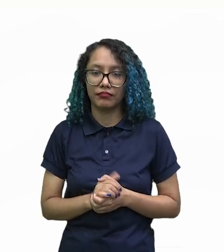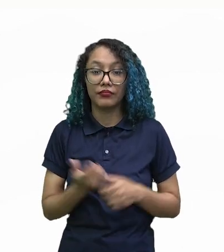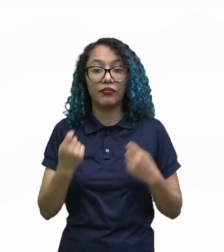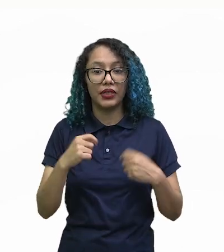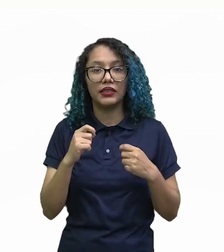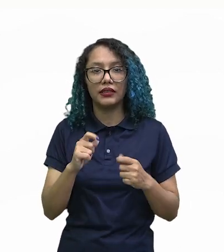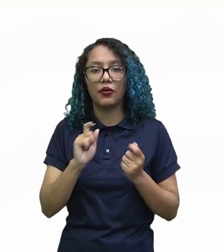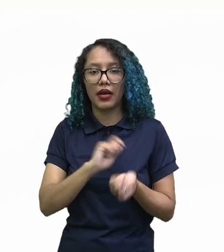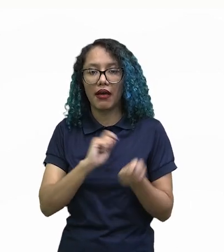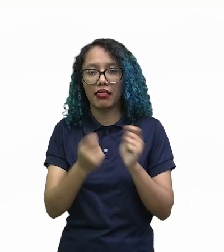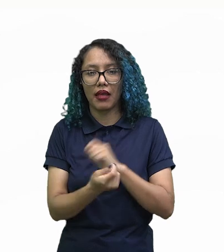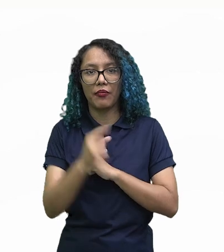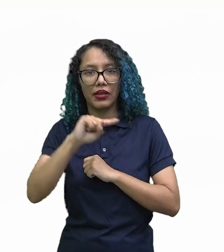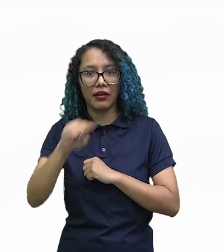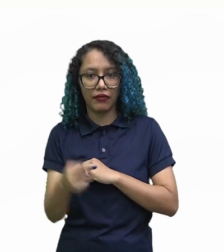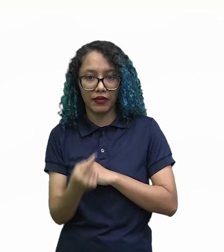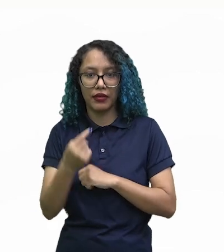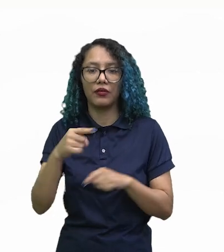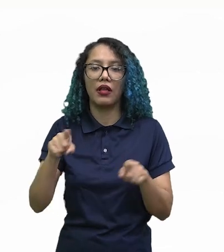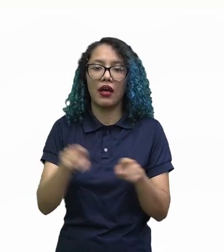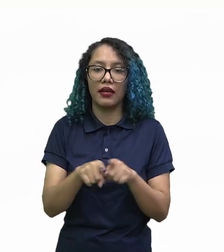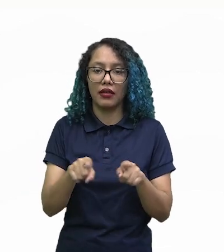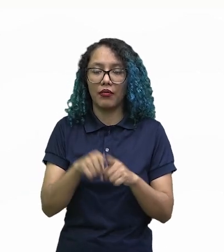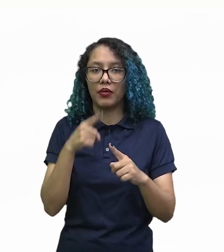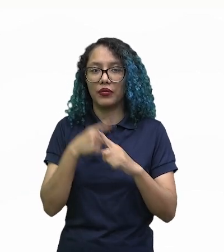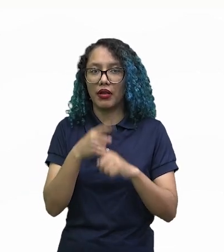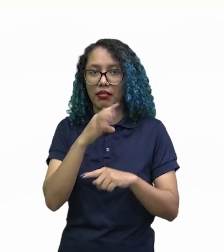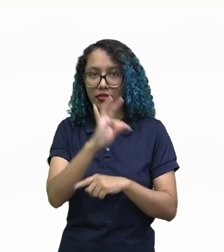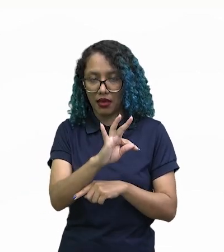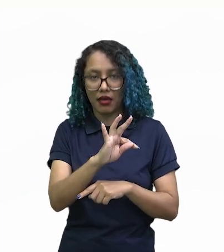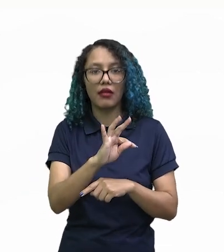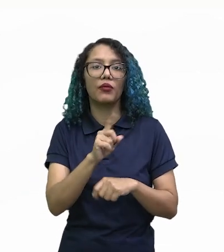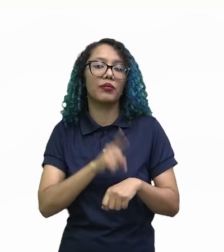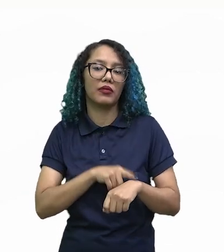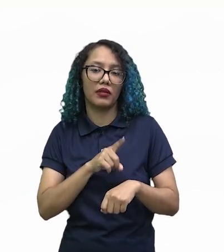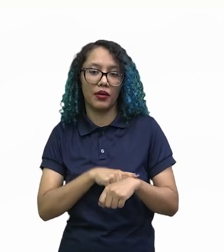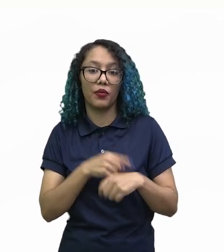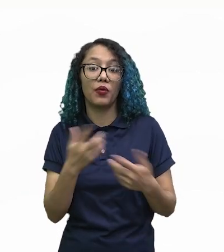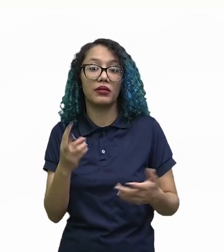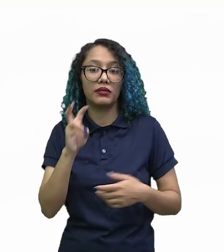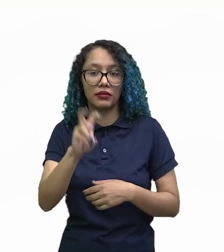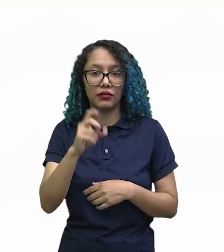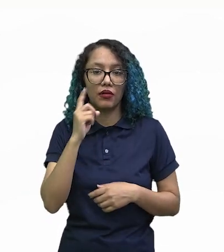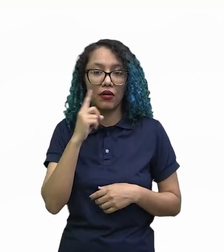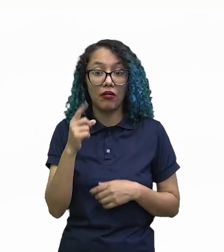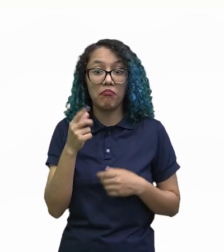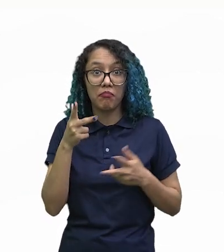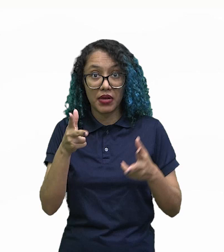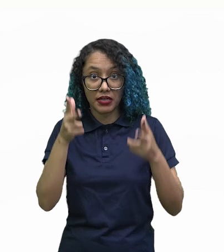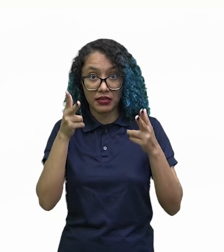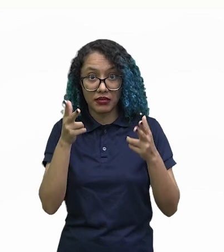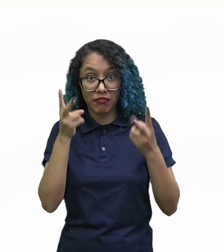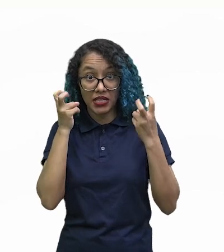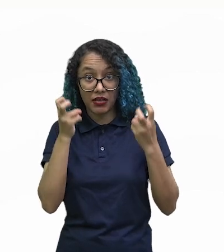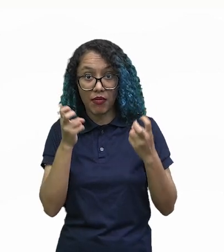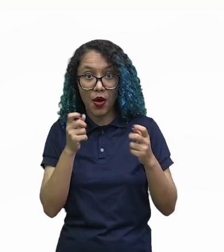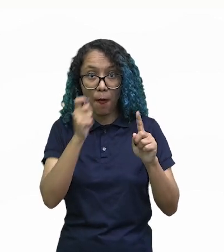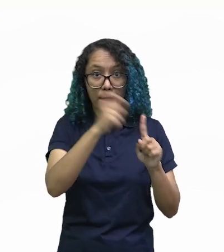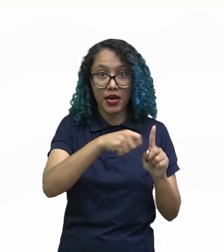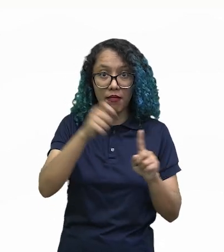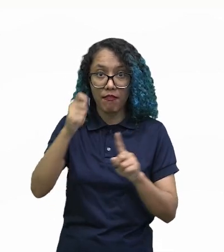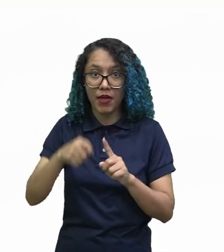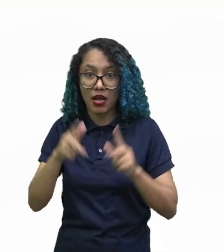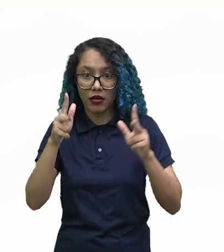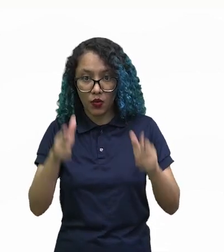forma decimal, multiplicado pelo tempo, que são 5 meses. E perceba que mês e mês. Então, você pode ali substituir